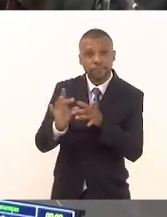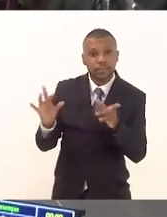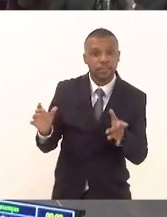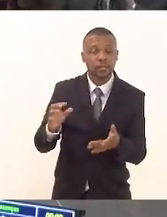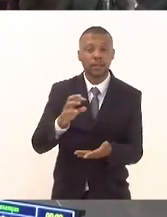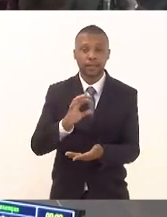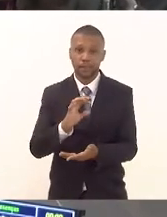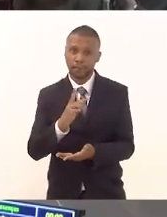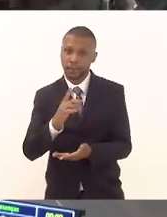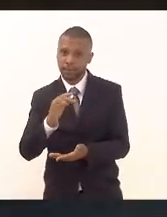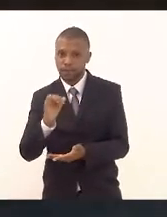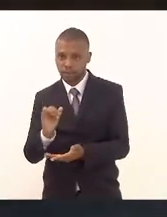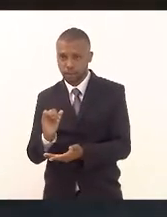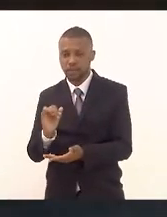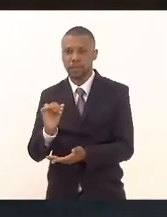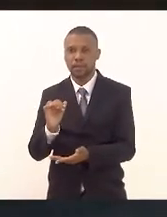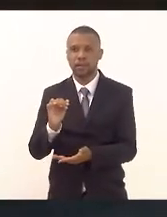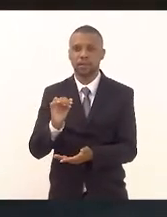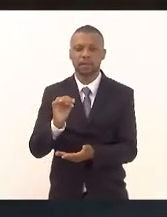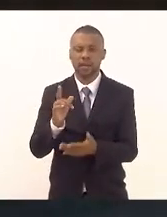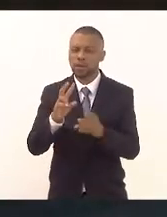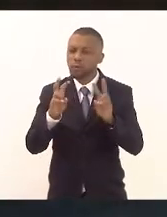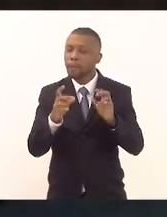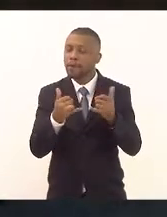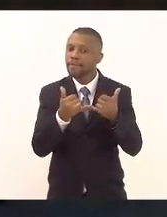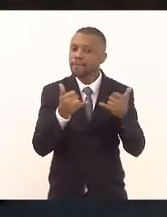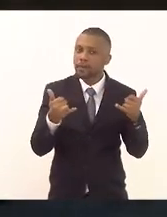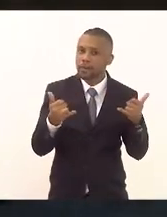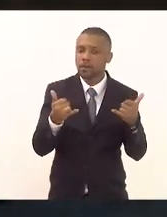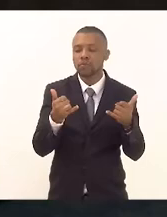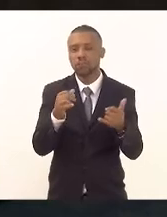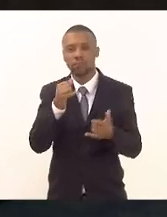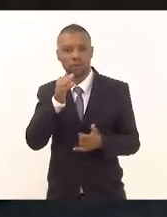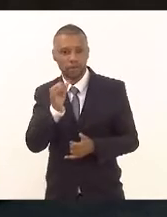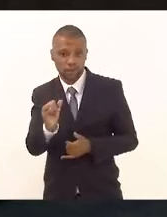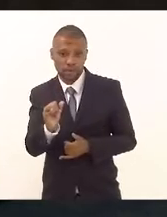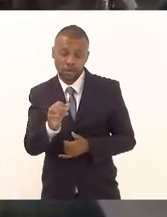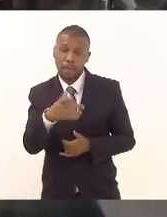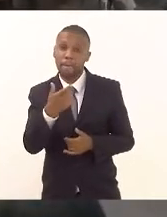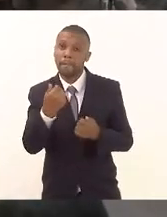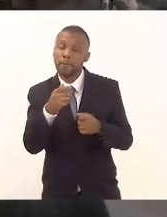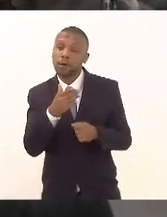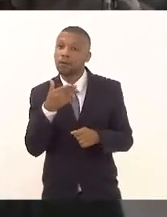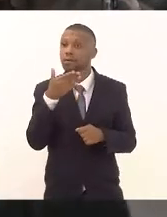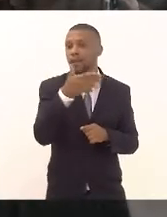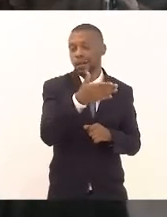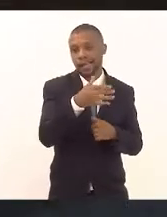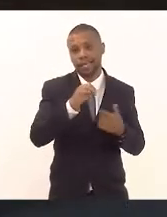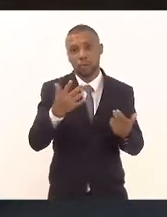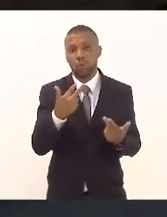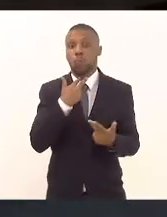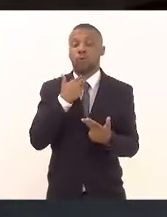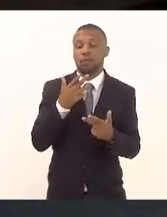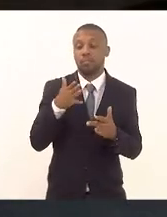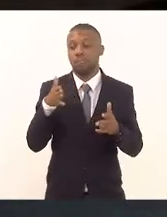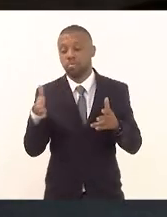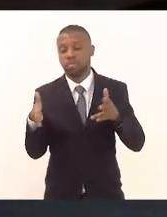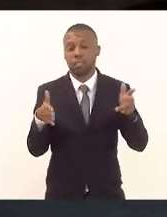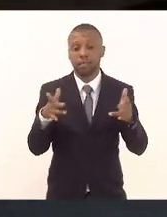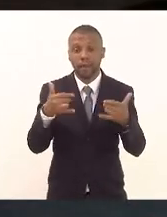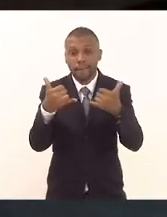que é Fios e Cabos, para poder o ato, porque senão ela não dispensar nada. Vai ser Fios e